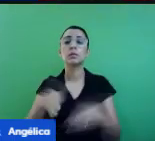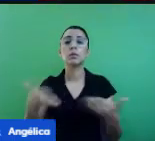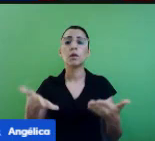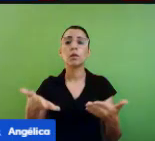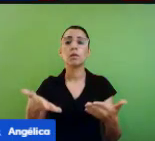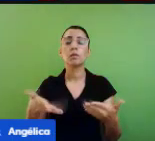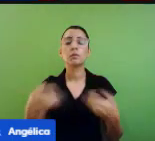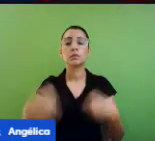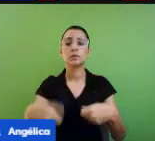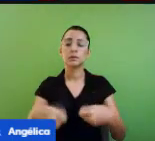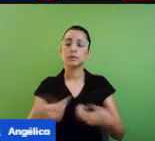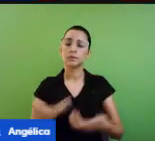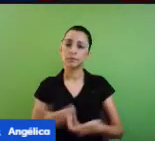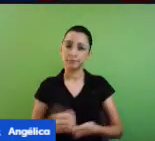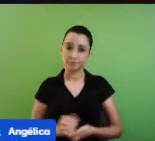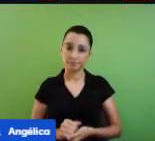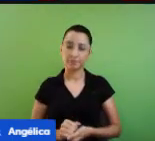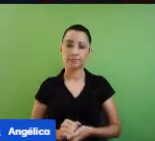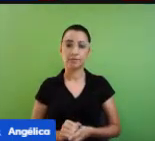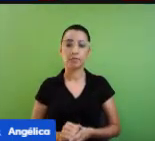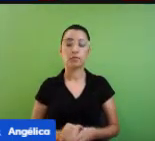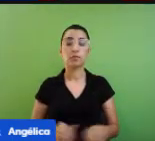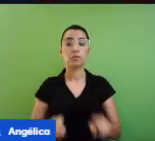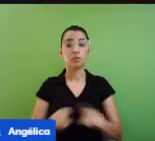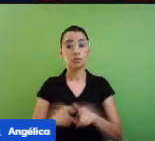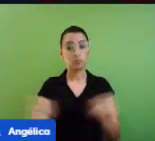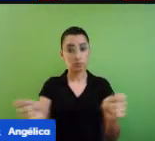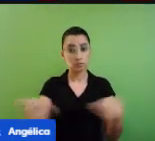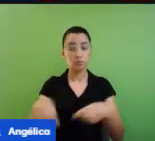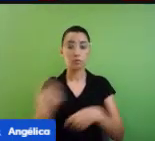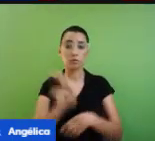nós podemos utilizar ou